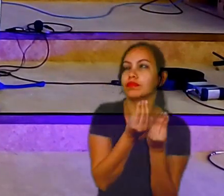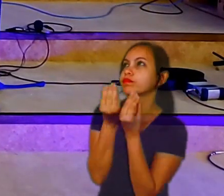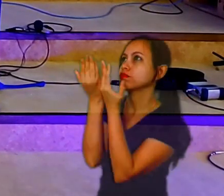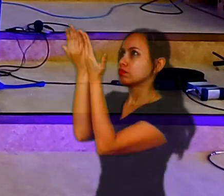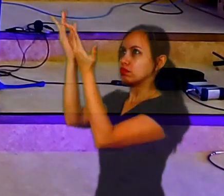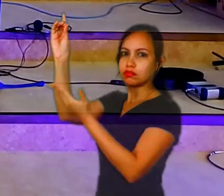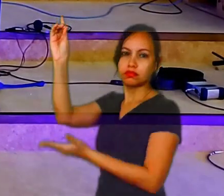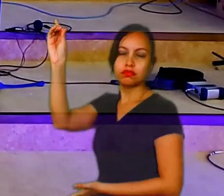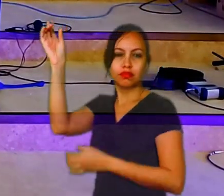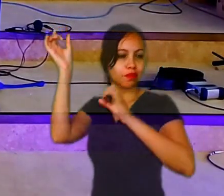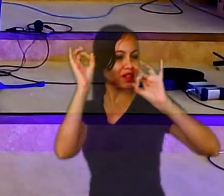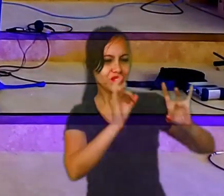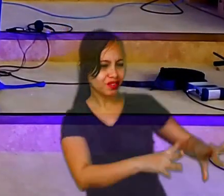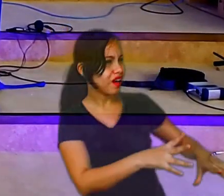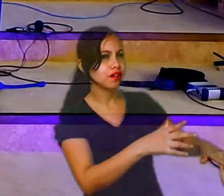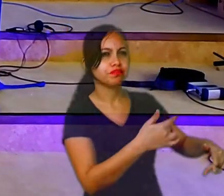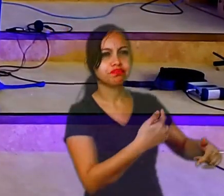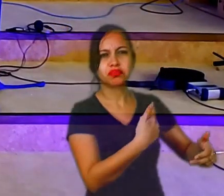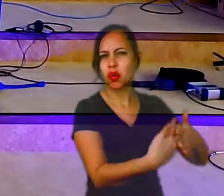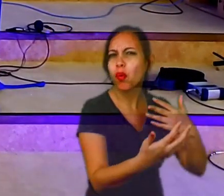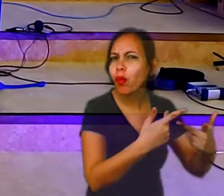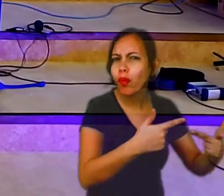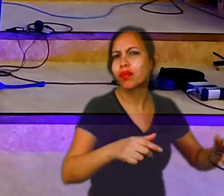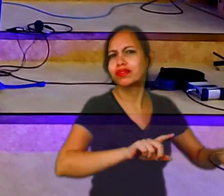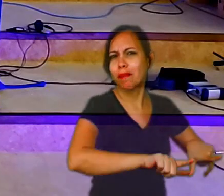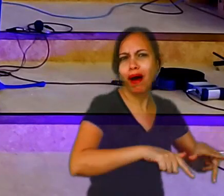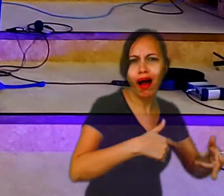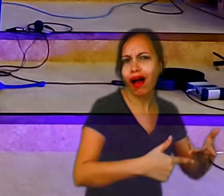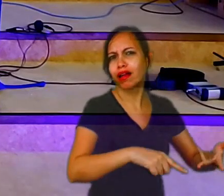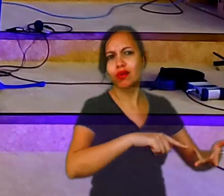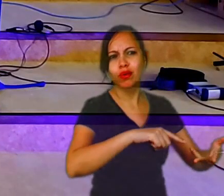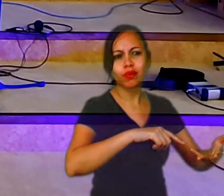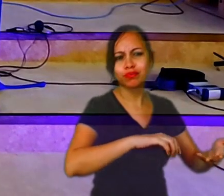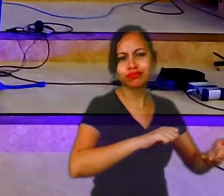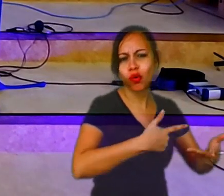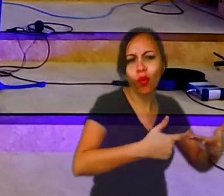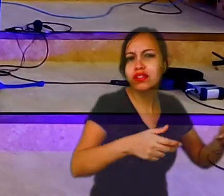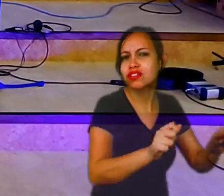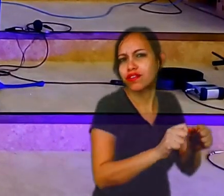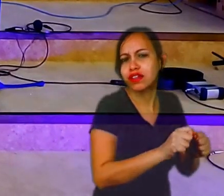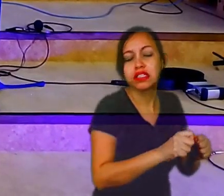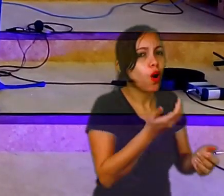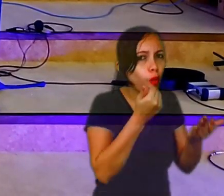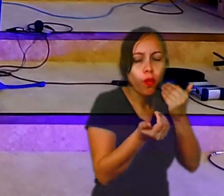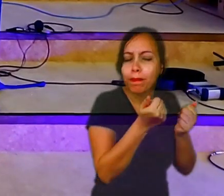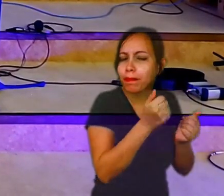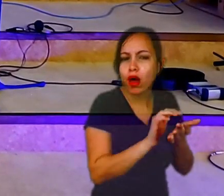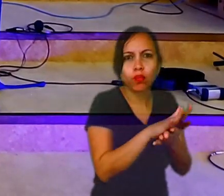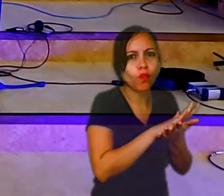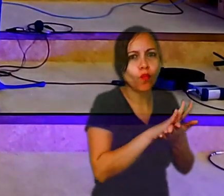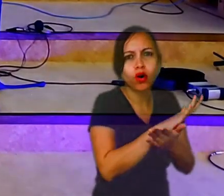por completo das suas atividades diárias. Eles não comiam naquele período, eles